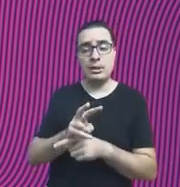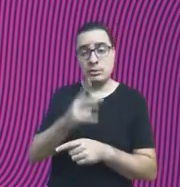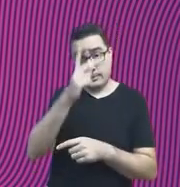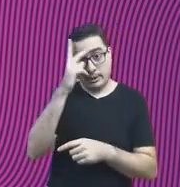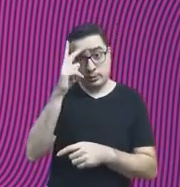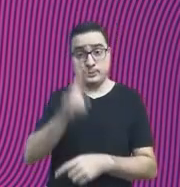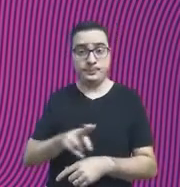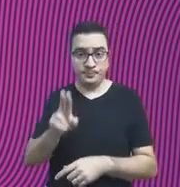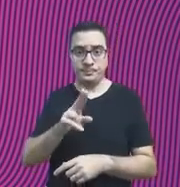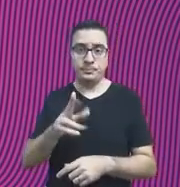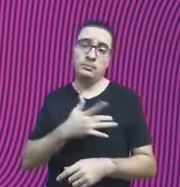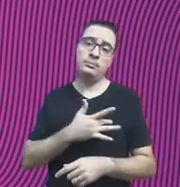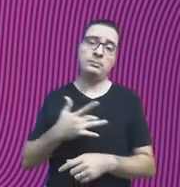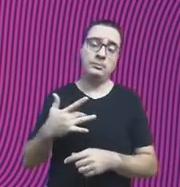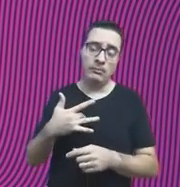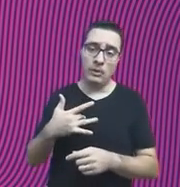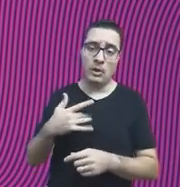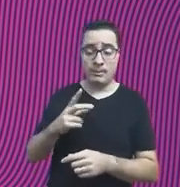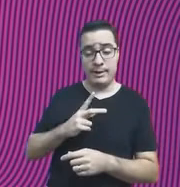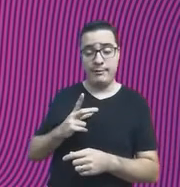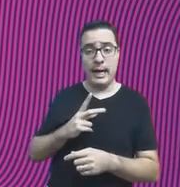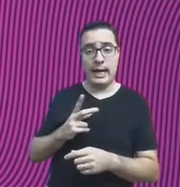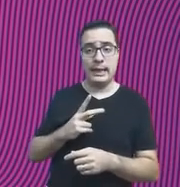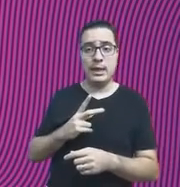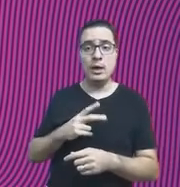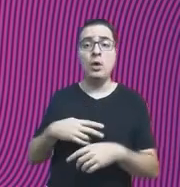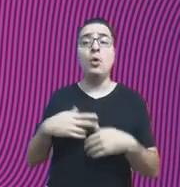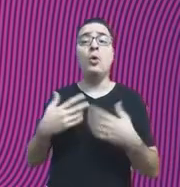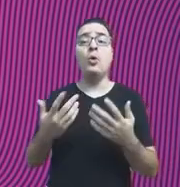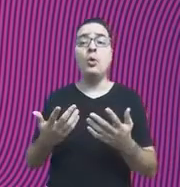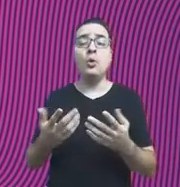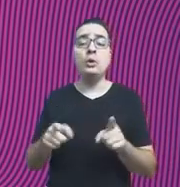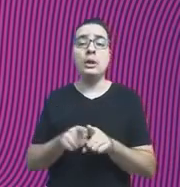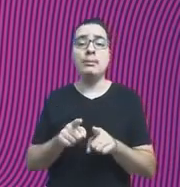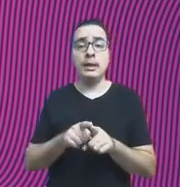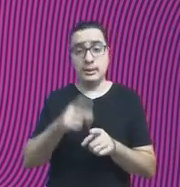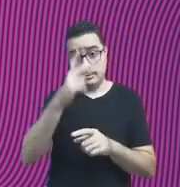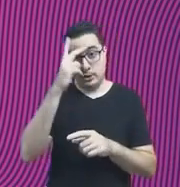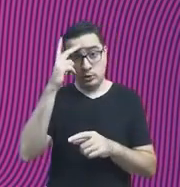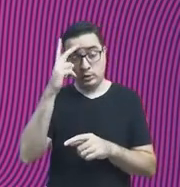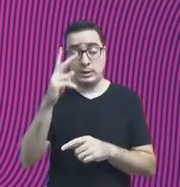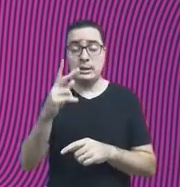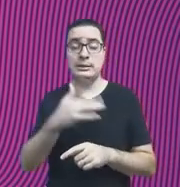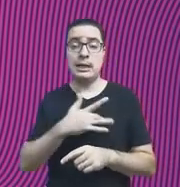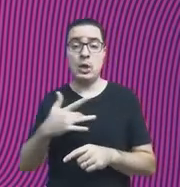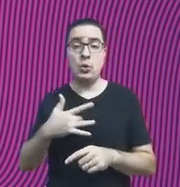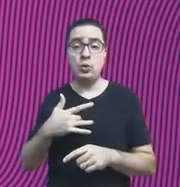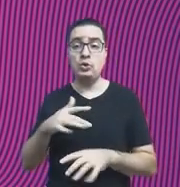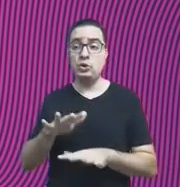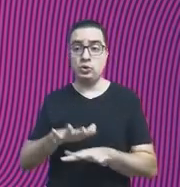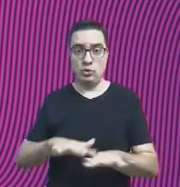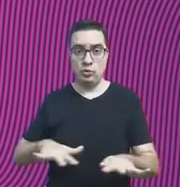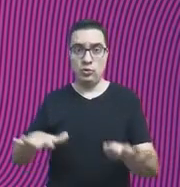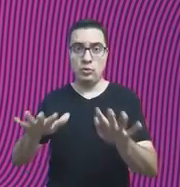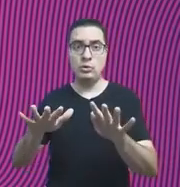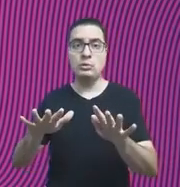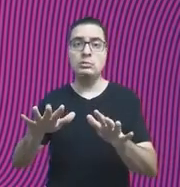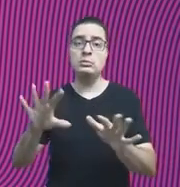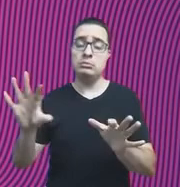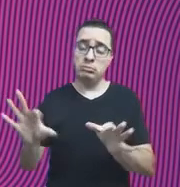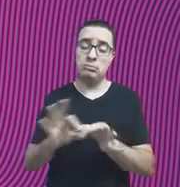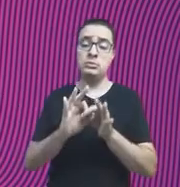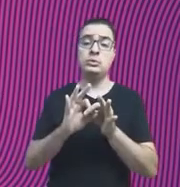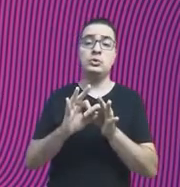saúde privada, ou com o cidadão, no caso da saúde pública, de reintegrá-lo dentro de um